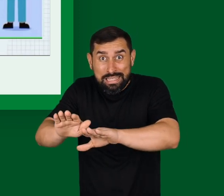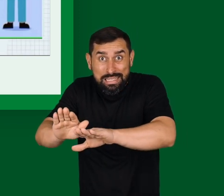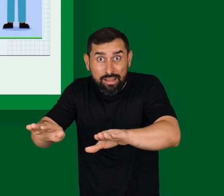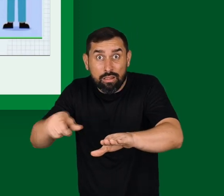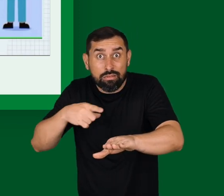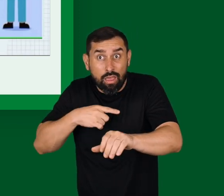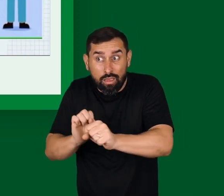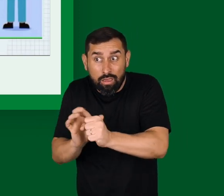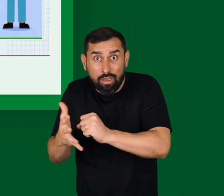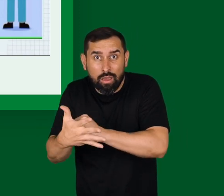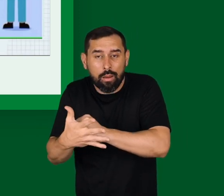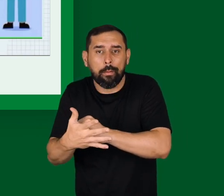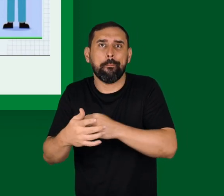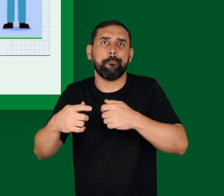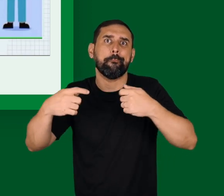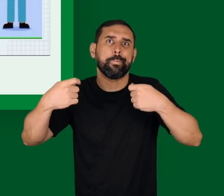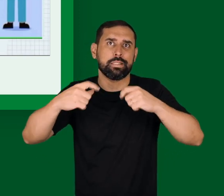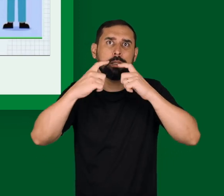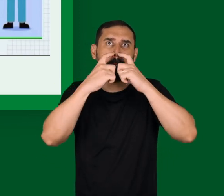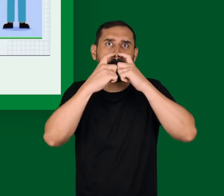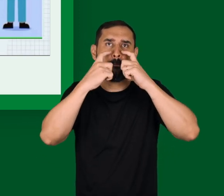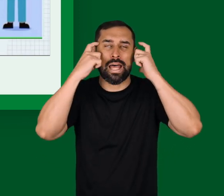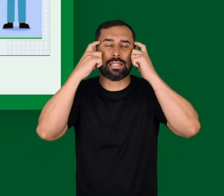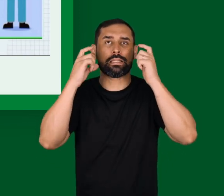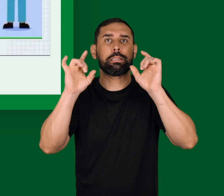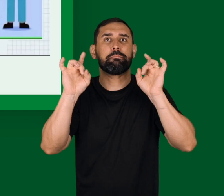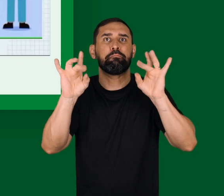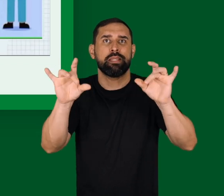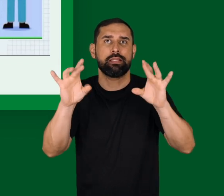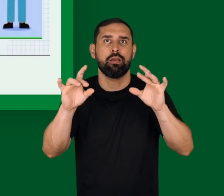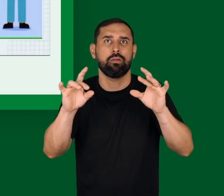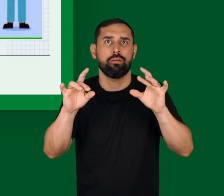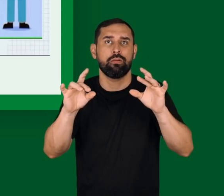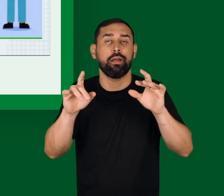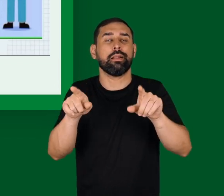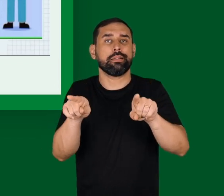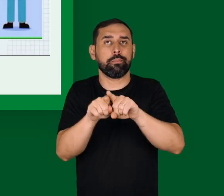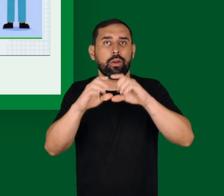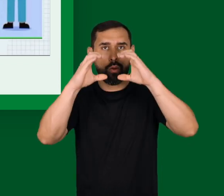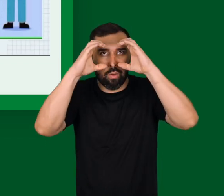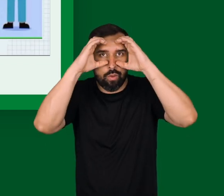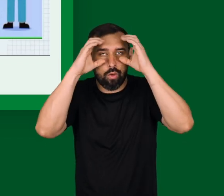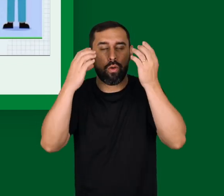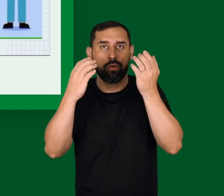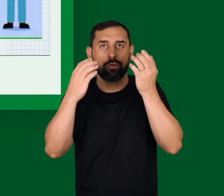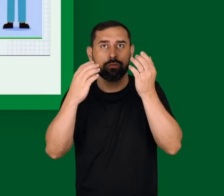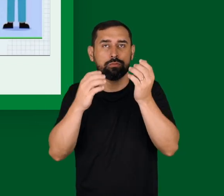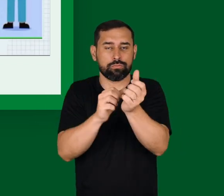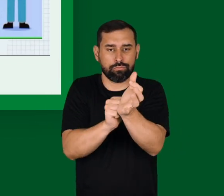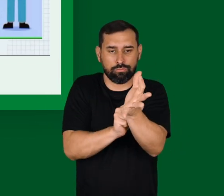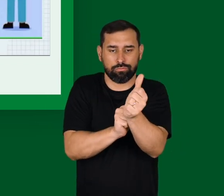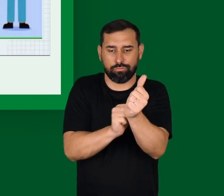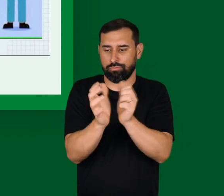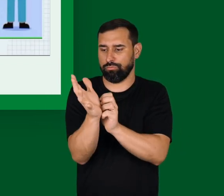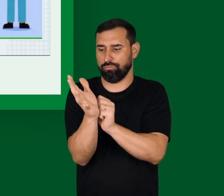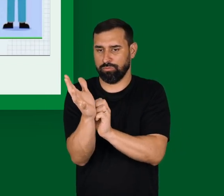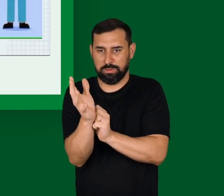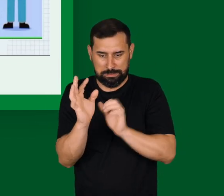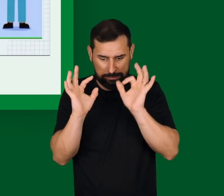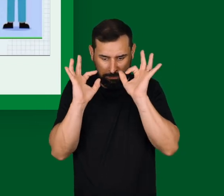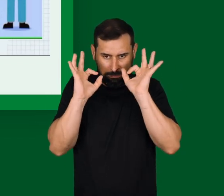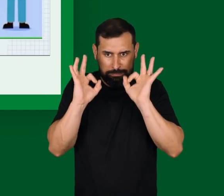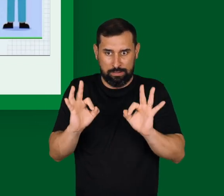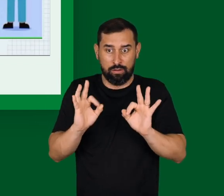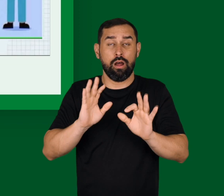sabidamente com Covid-19, a gente tem usar a máscara N95, óculos de proteção, protetor facial bem